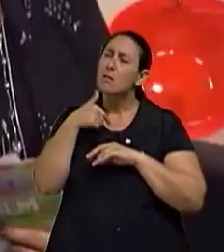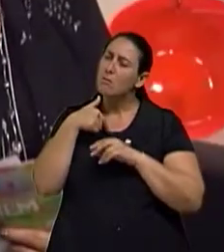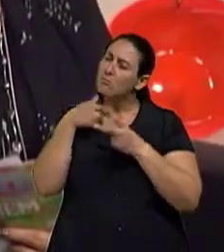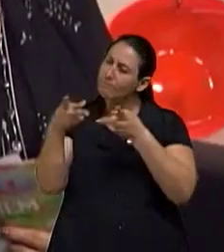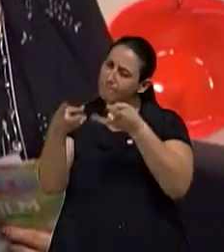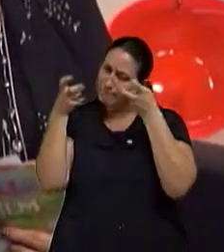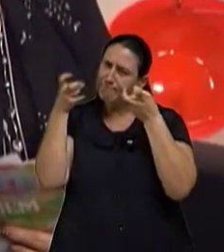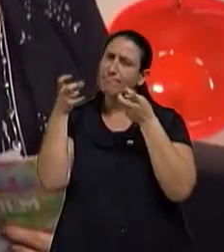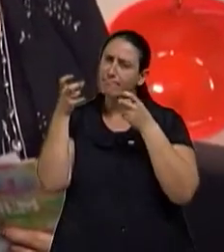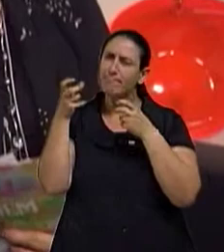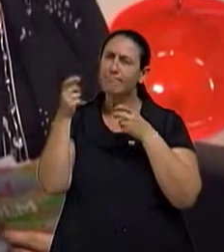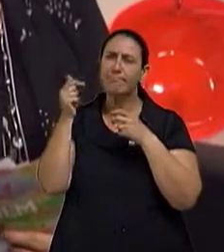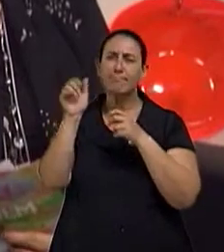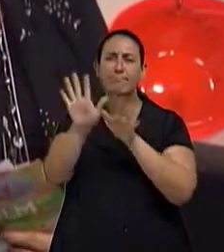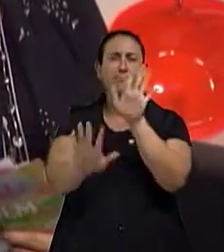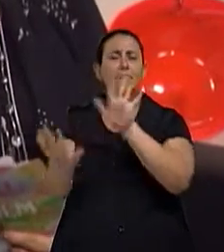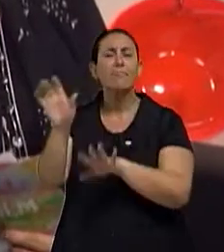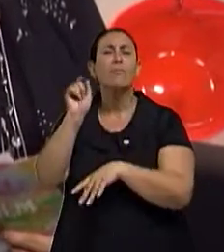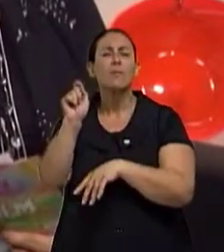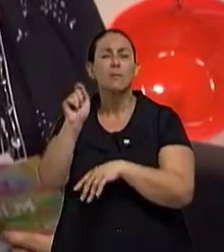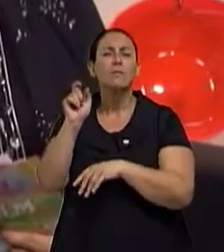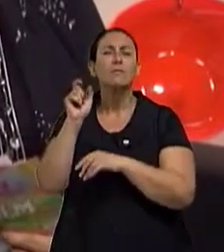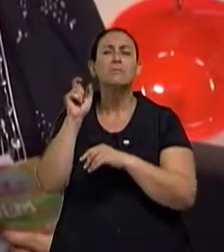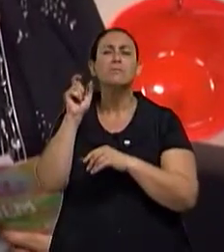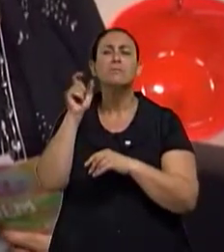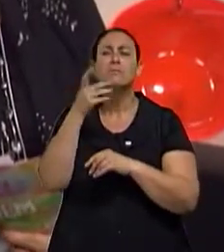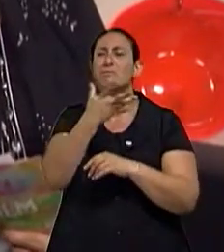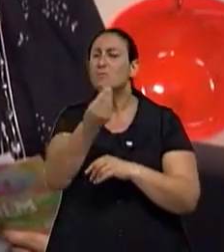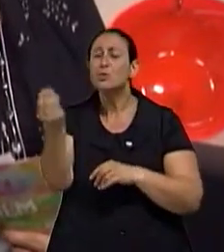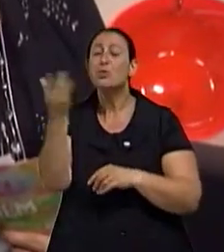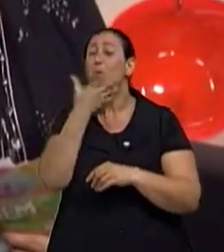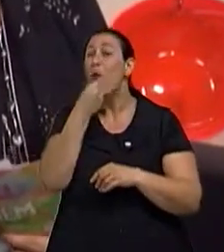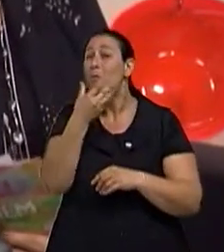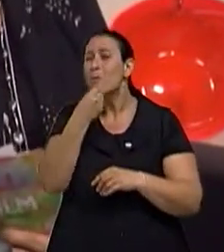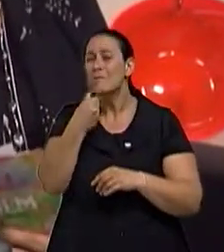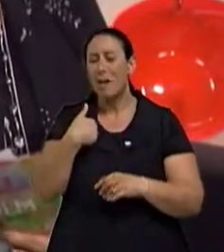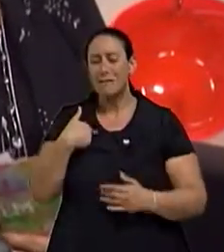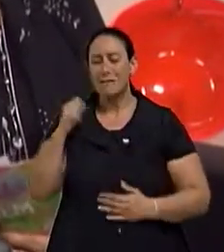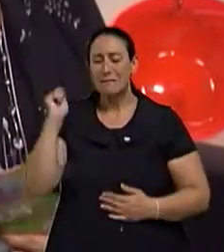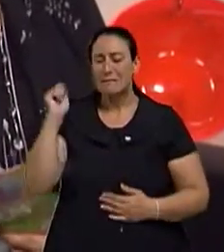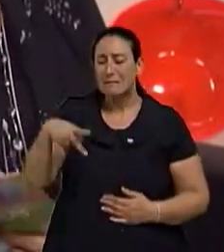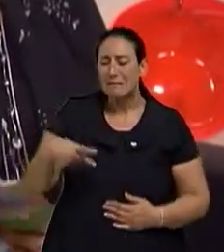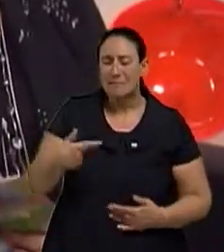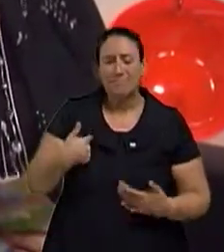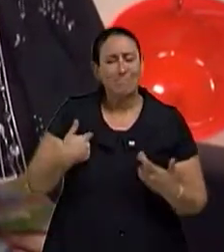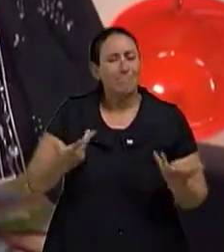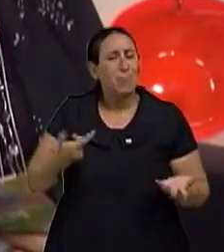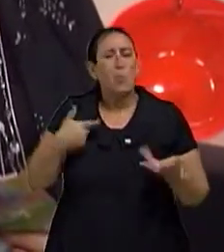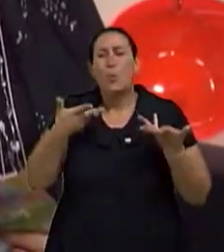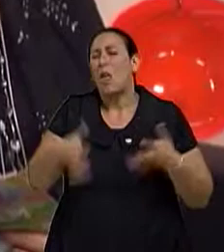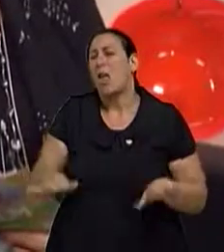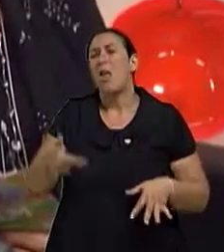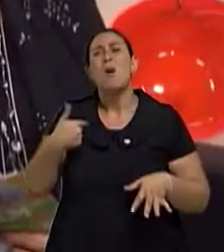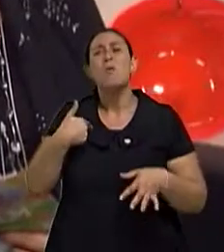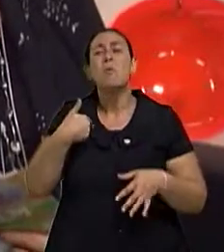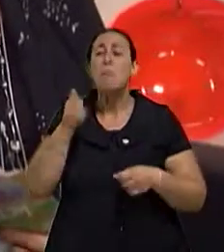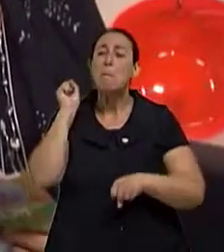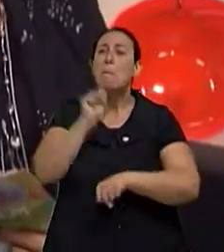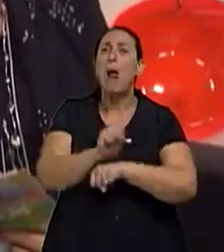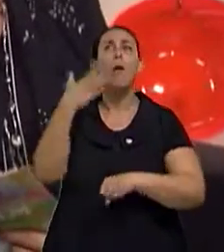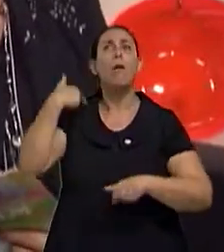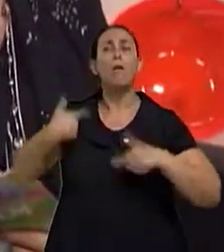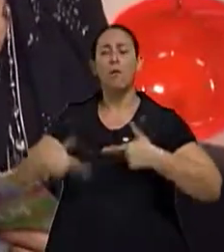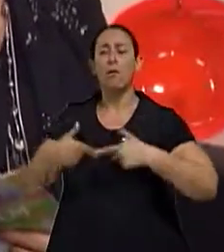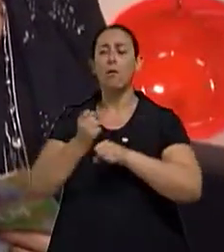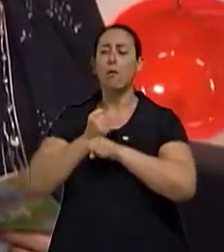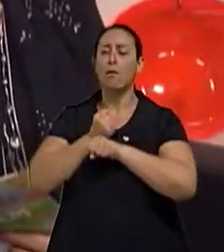empiricamente falando, pesa mais para os homens do que para as mulheres. A aposentadoria para os homens, agora o senhor faz a ligação